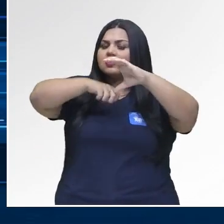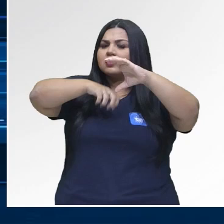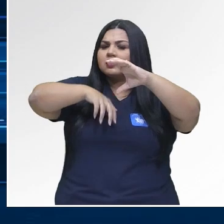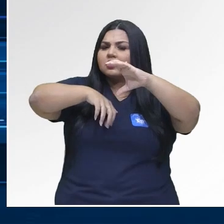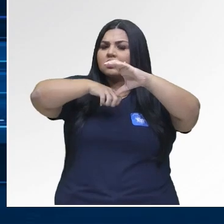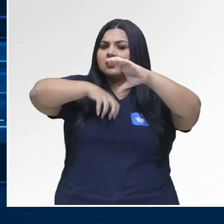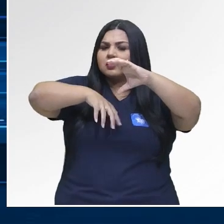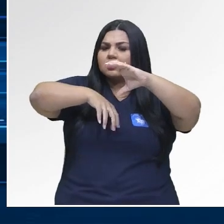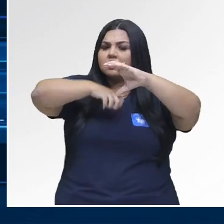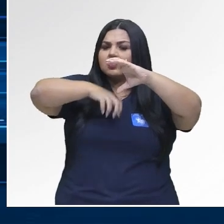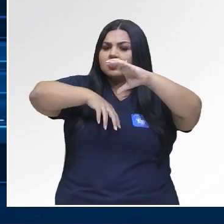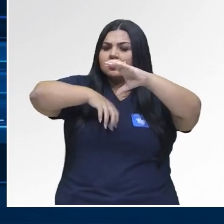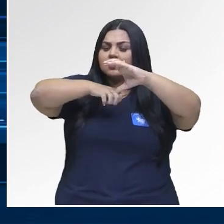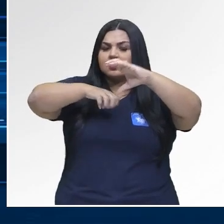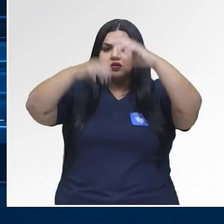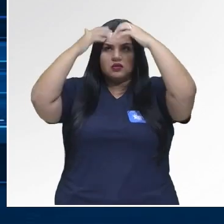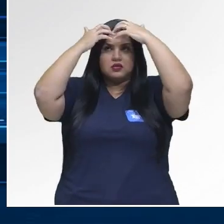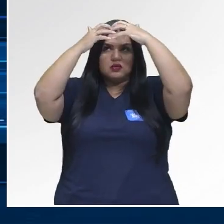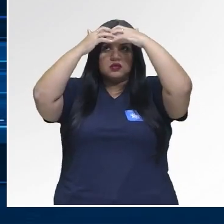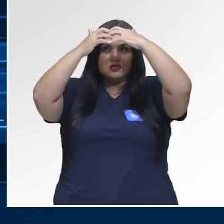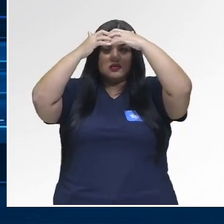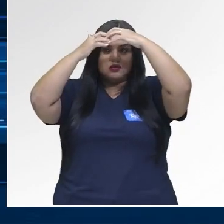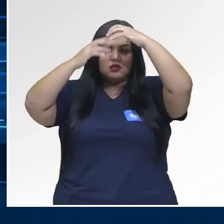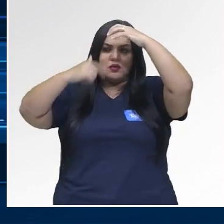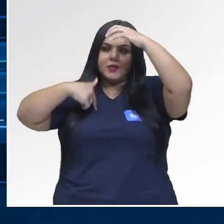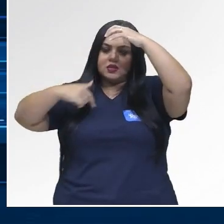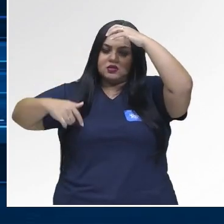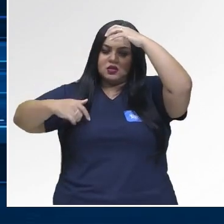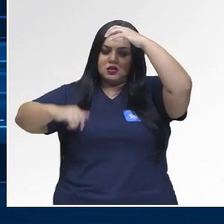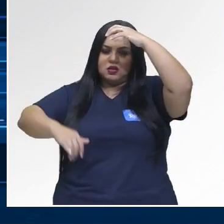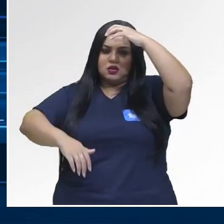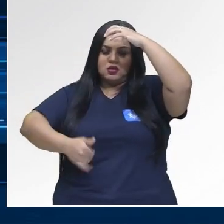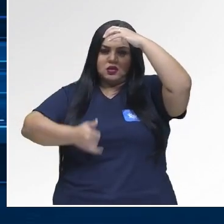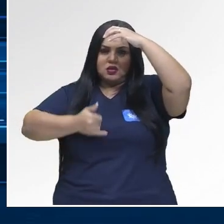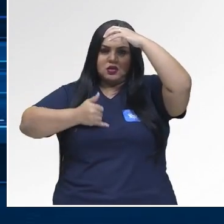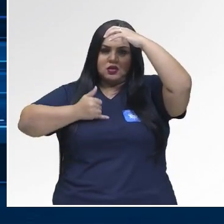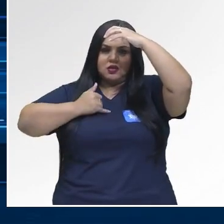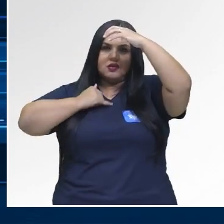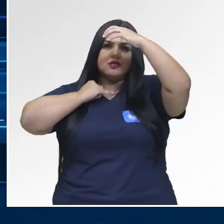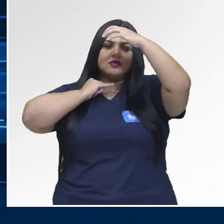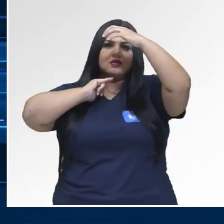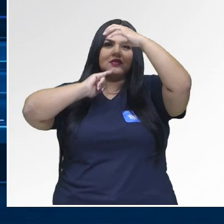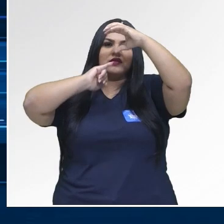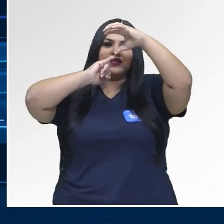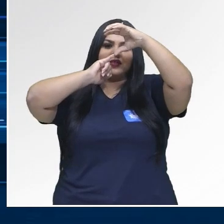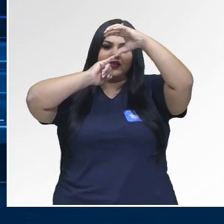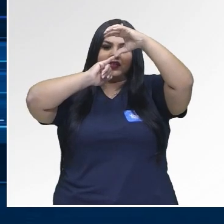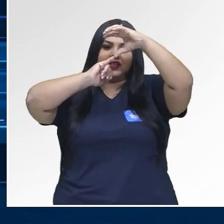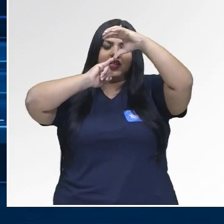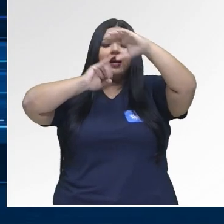vasos sanguíneos que vão verificar o pH sanguíneo. Então,